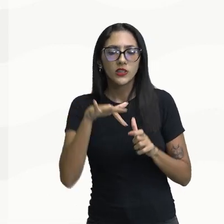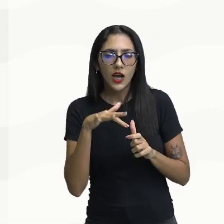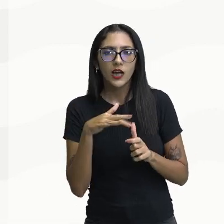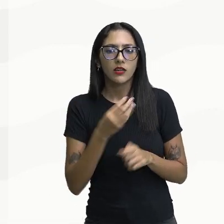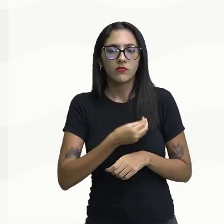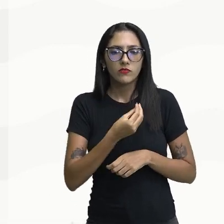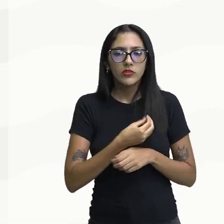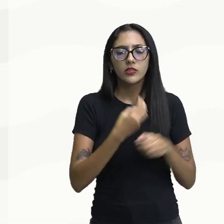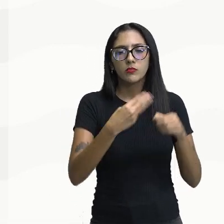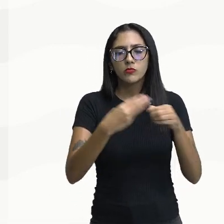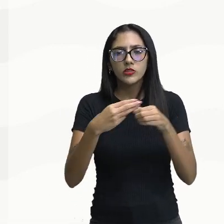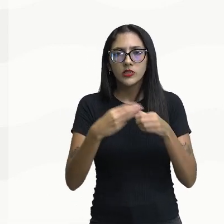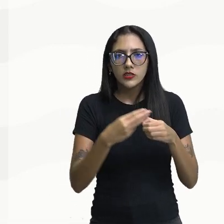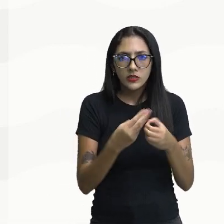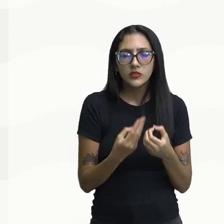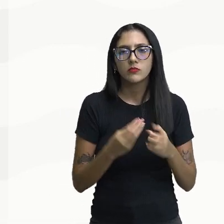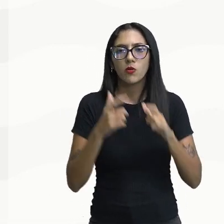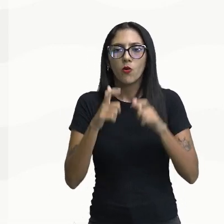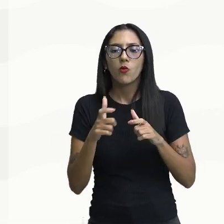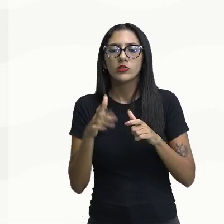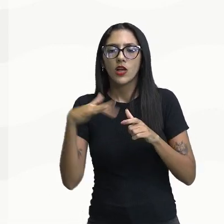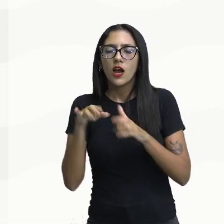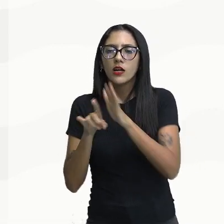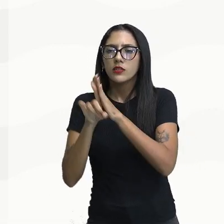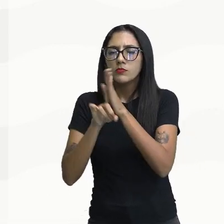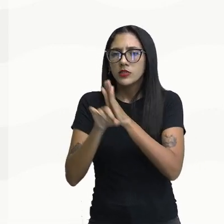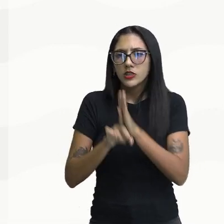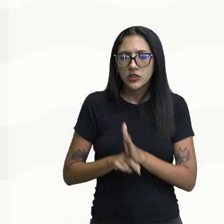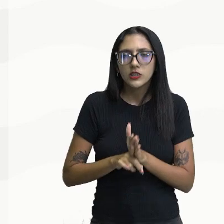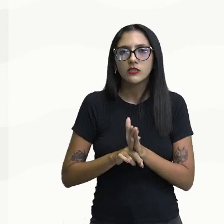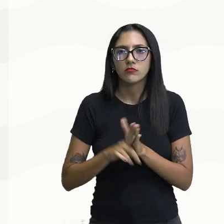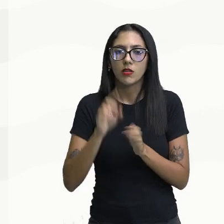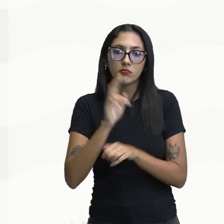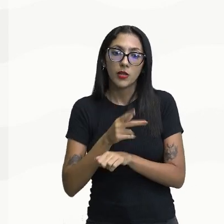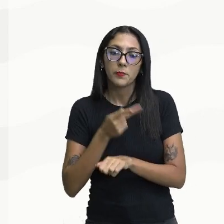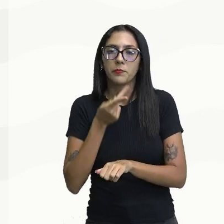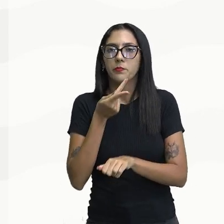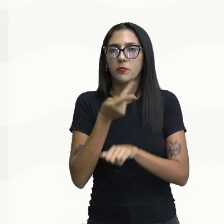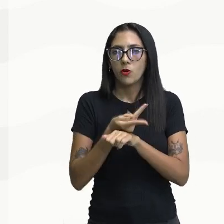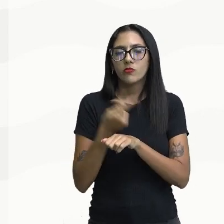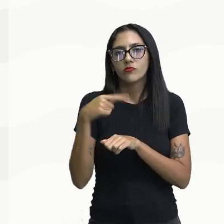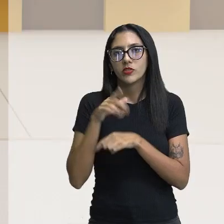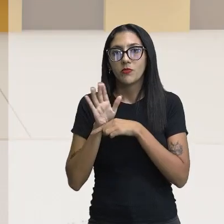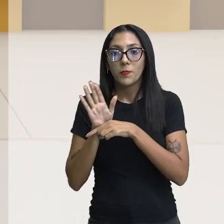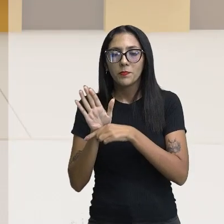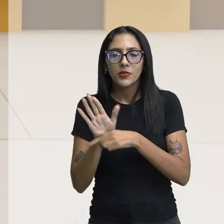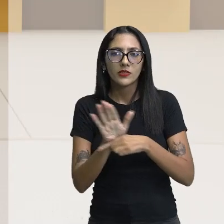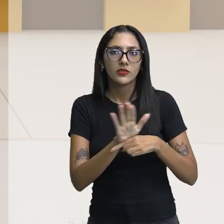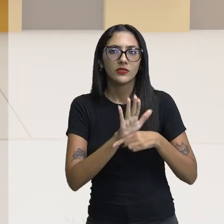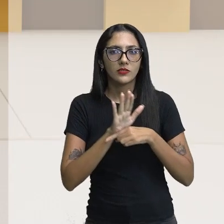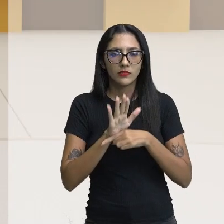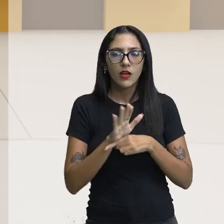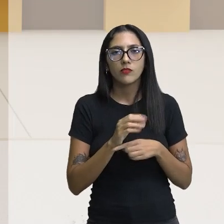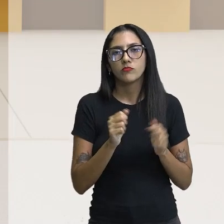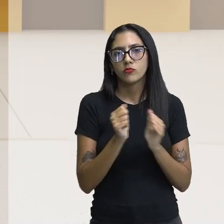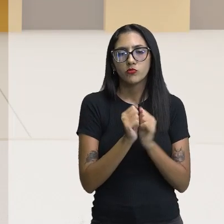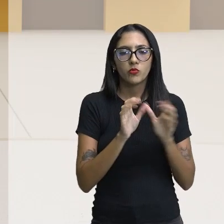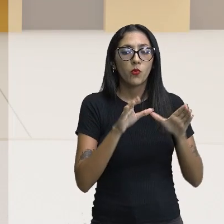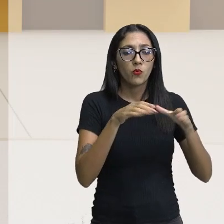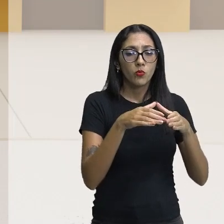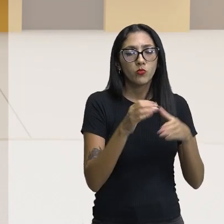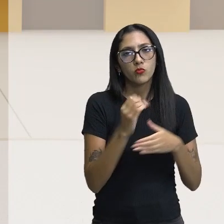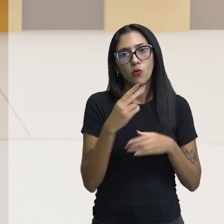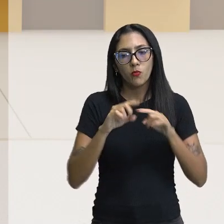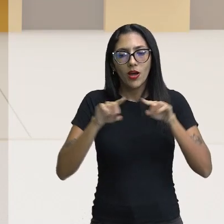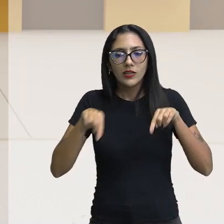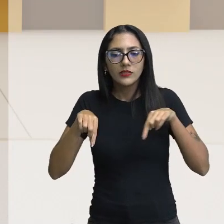você escolheu para que você fizesse a pesquisa e depois você vai fazer agora, né, em grupo, ou a